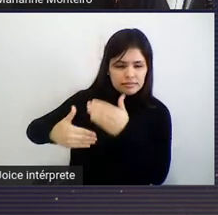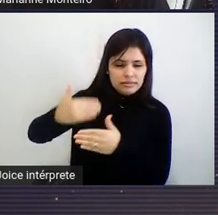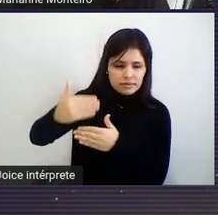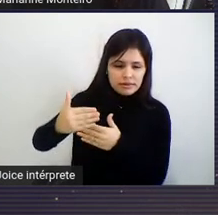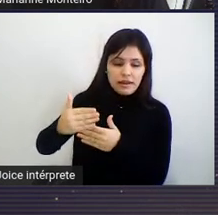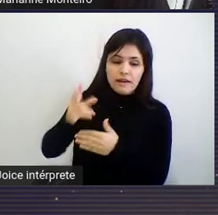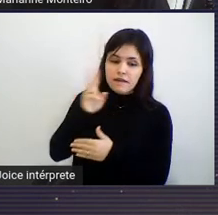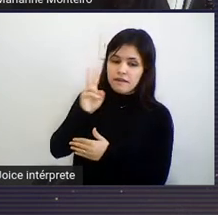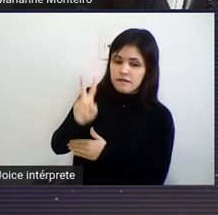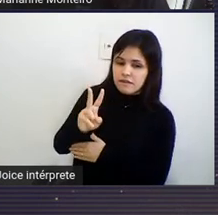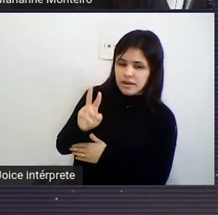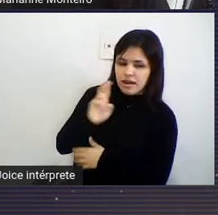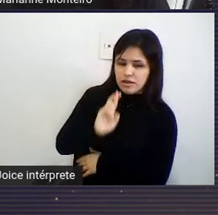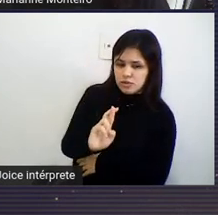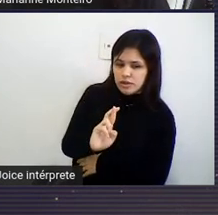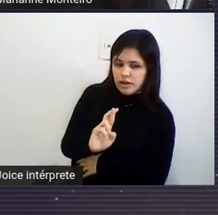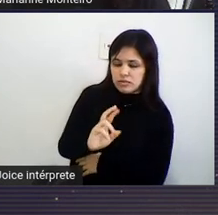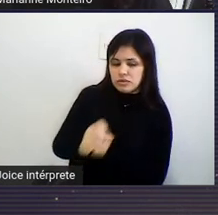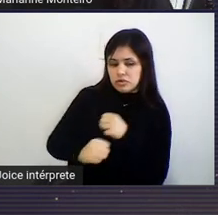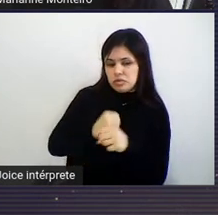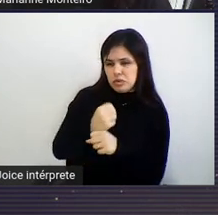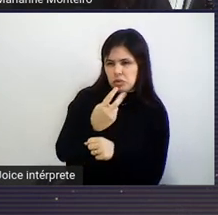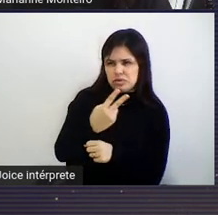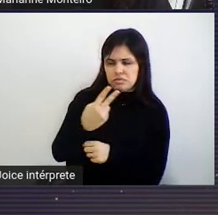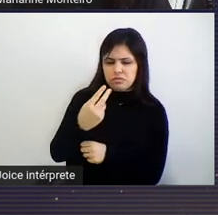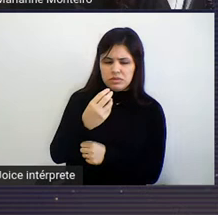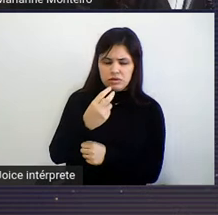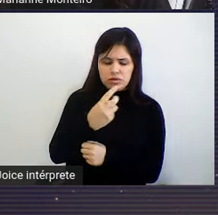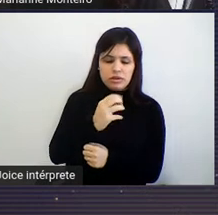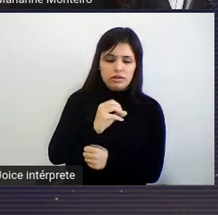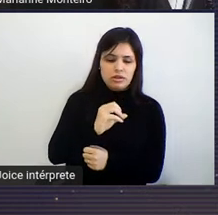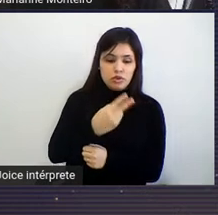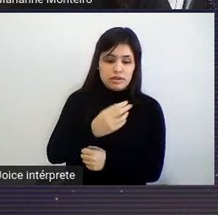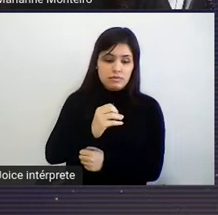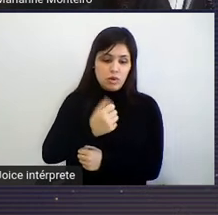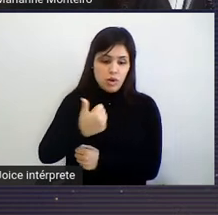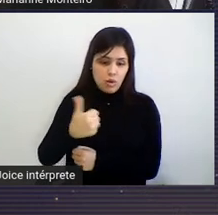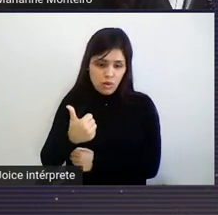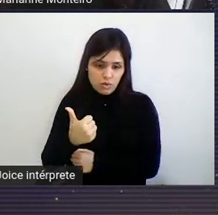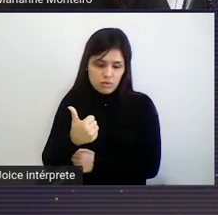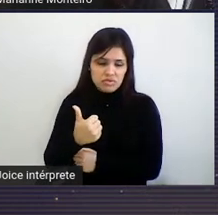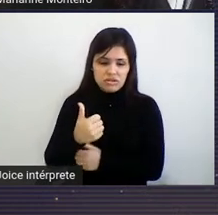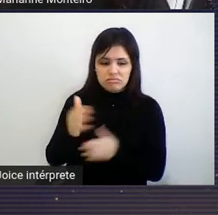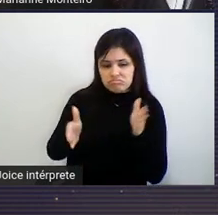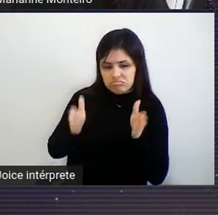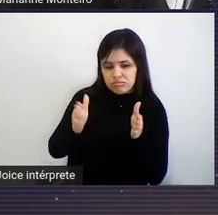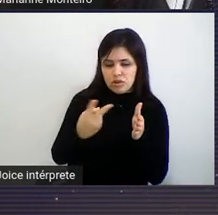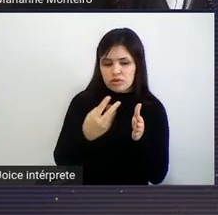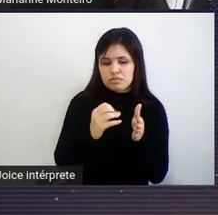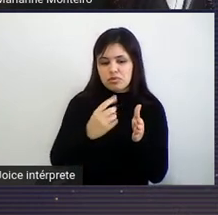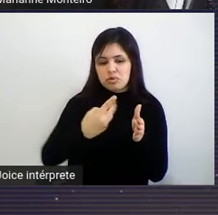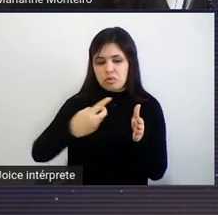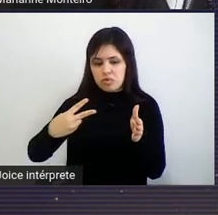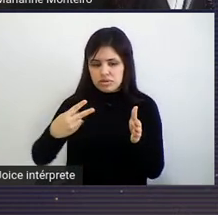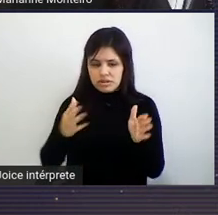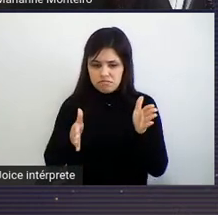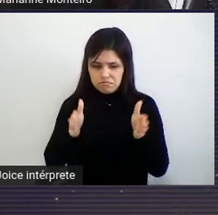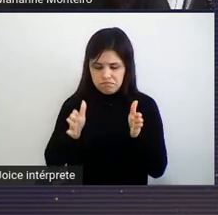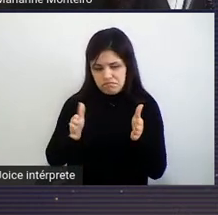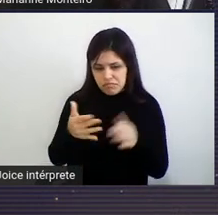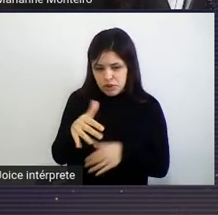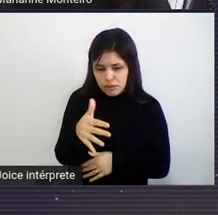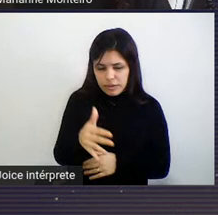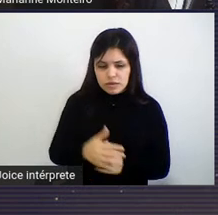gap aí de 2011 para 2012. E daí, então, os campeões desse